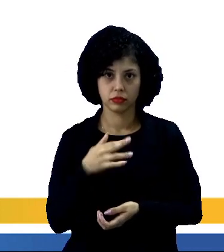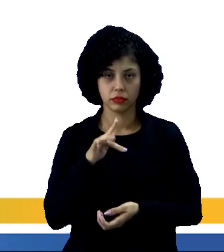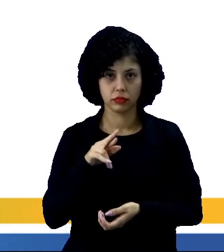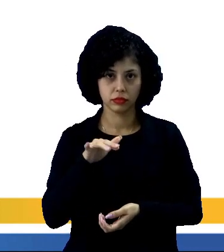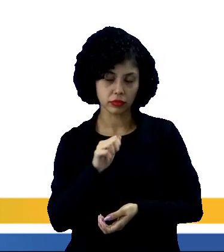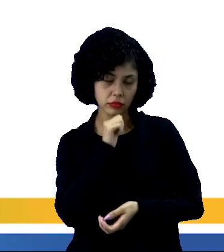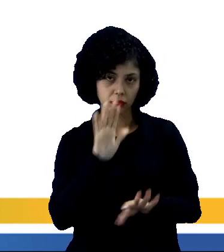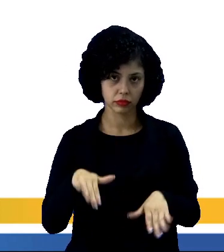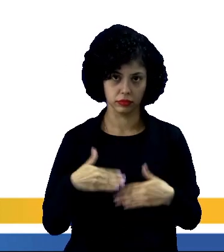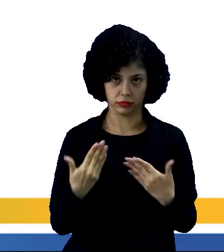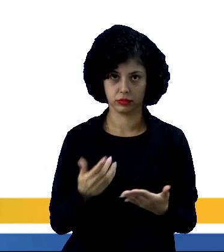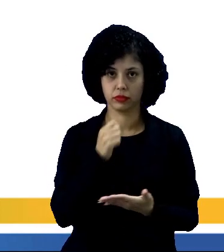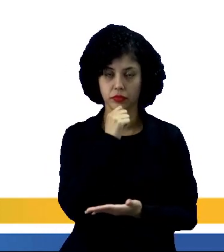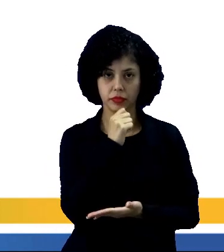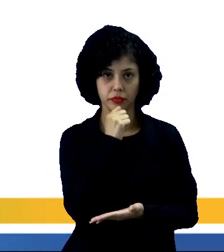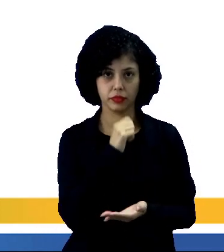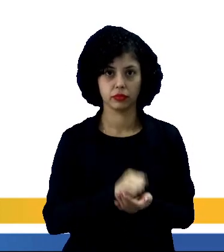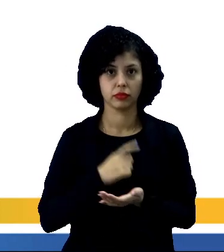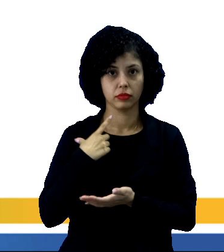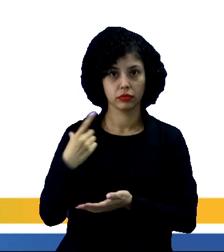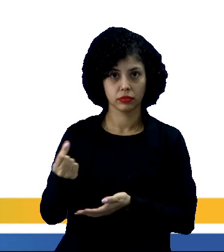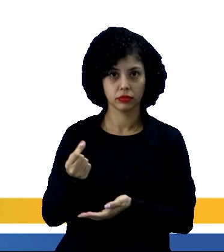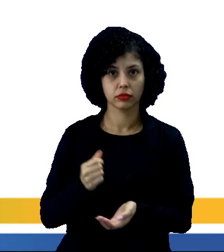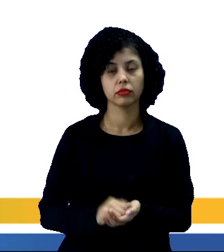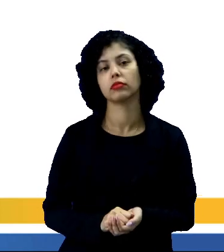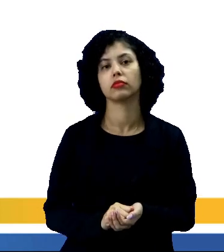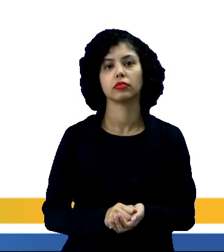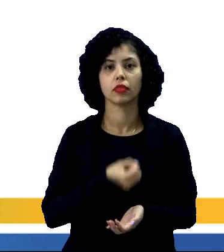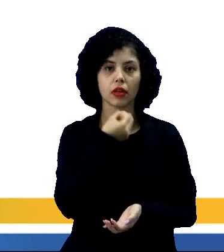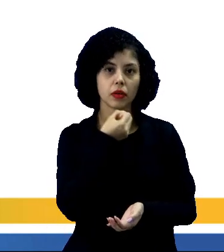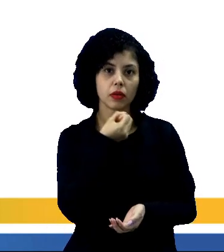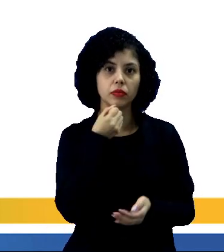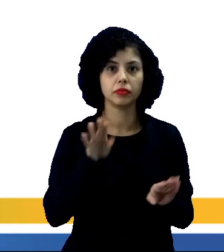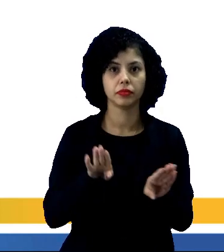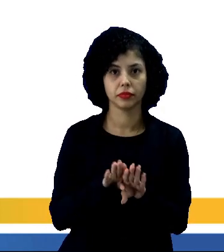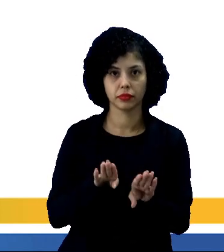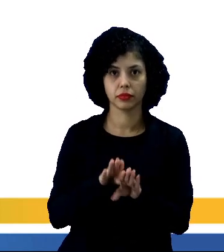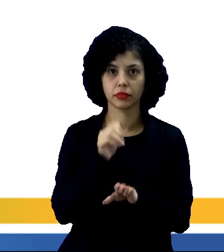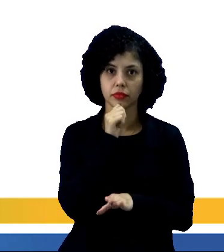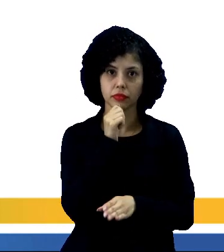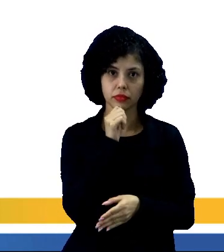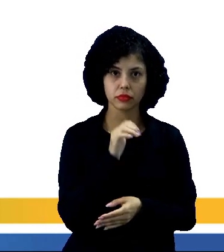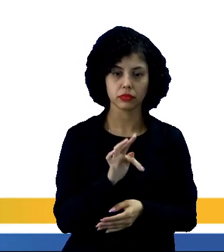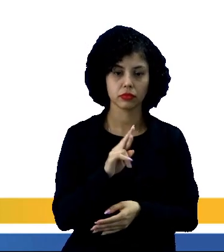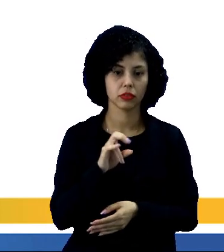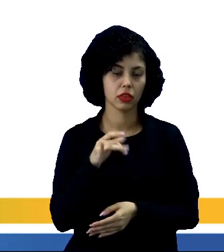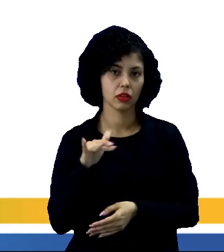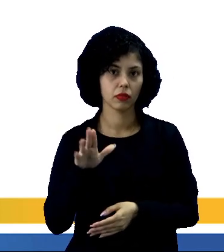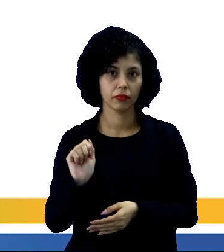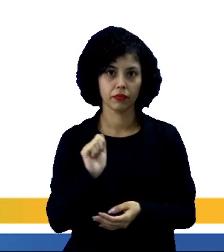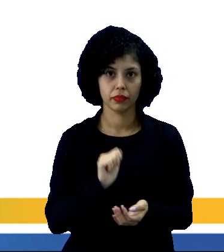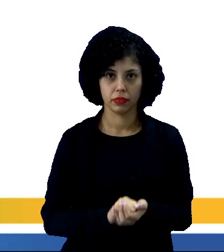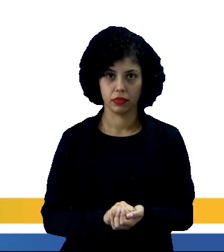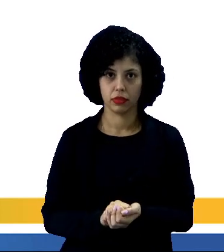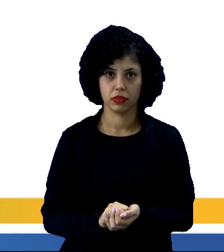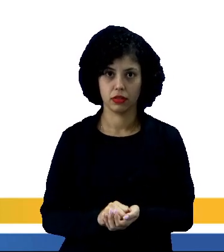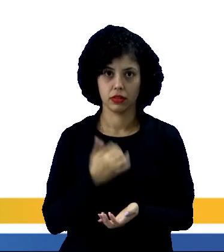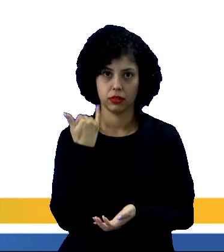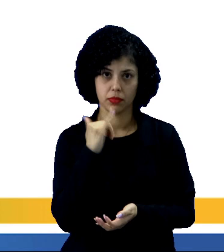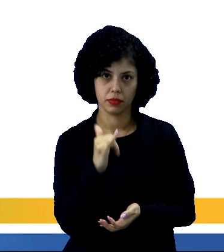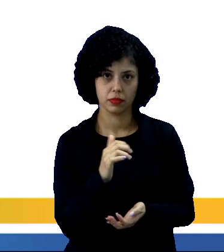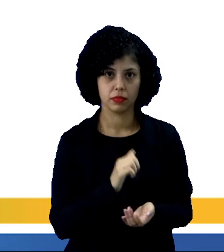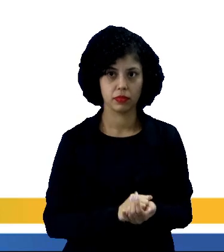magnética, na qual as ondas elétricas saídas de um microfone são convertidas em flutuação